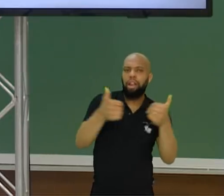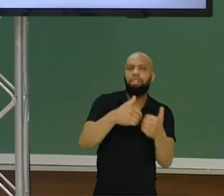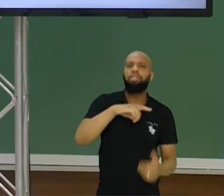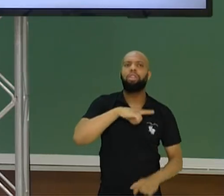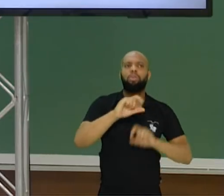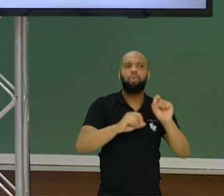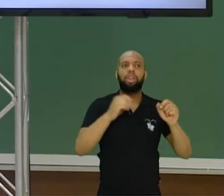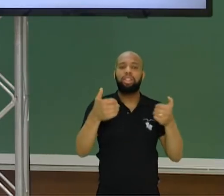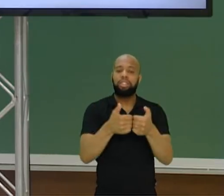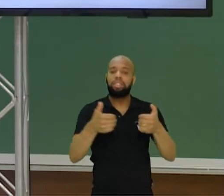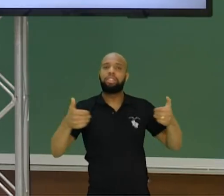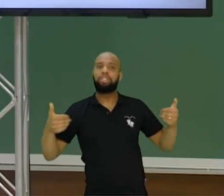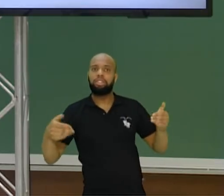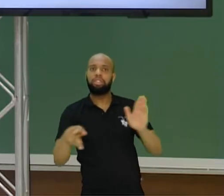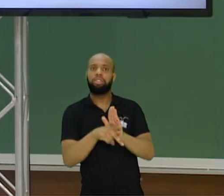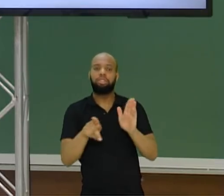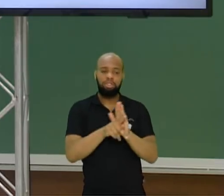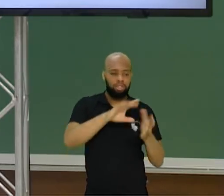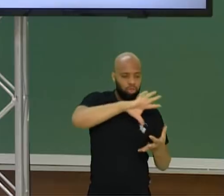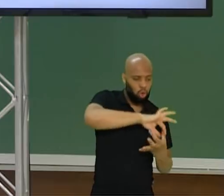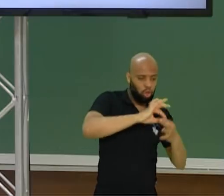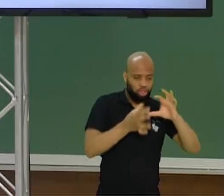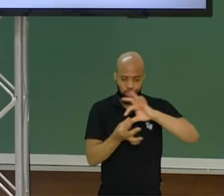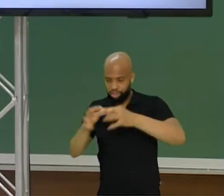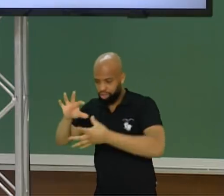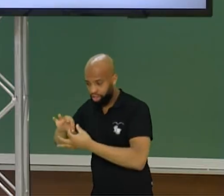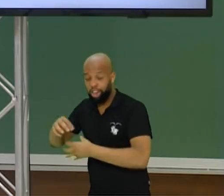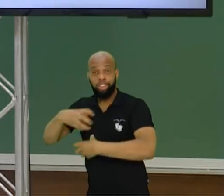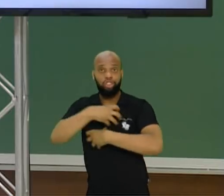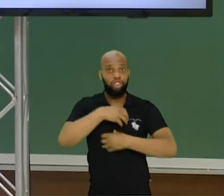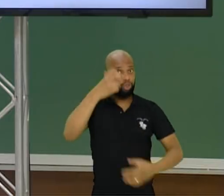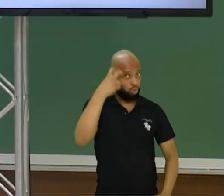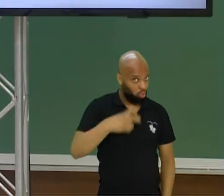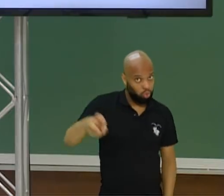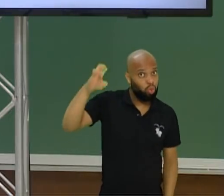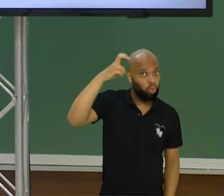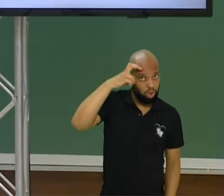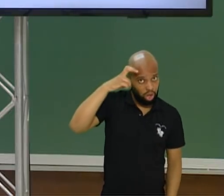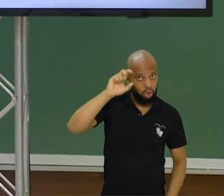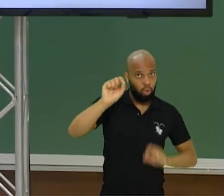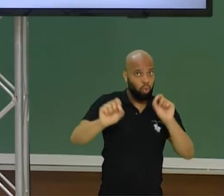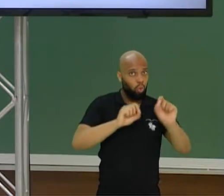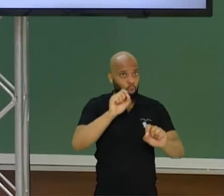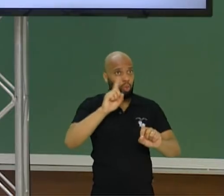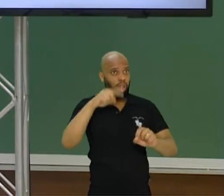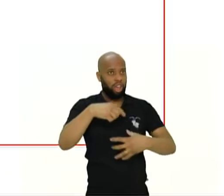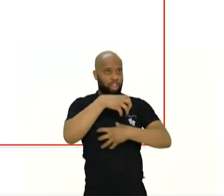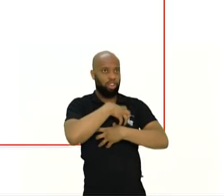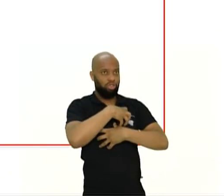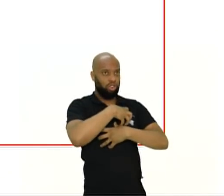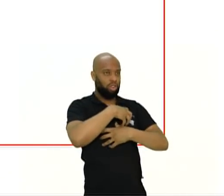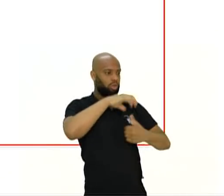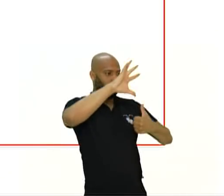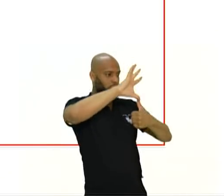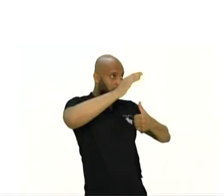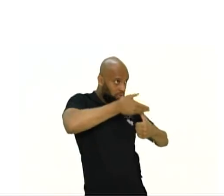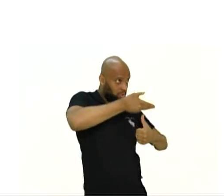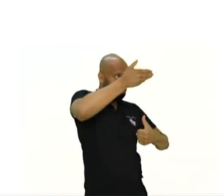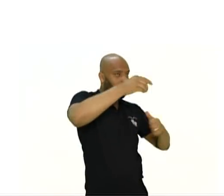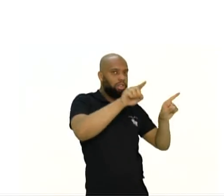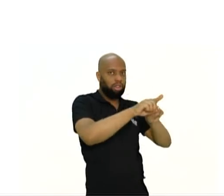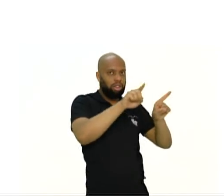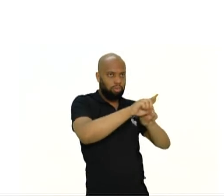que divide o continente nos aspectos culturais, que seria a América Anglo-Saxônica e a América